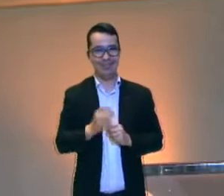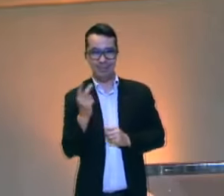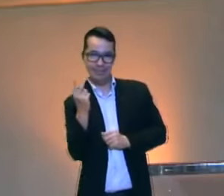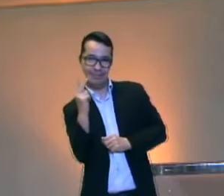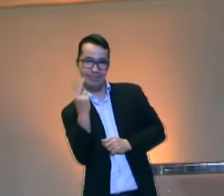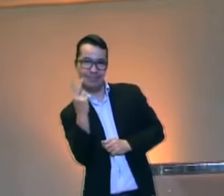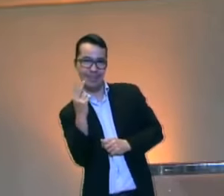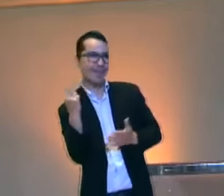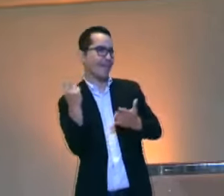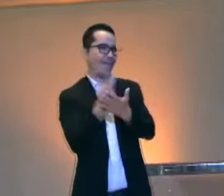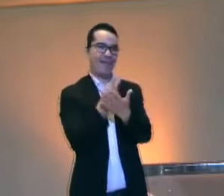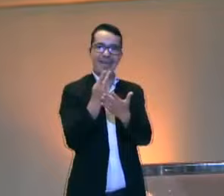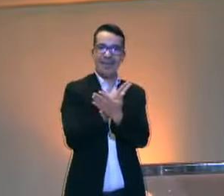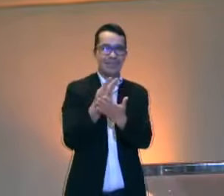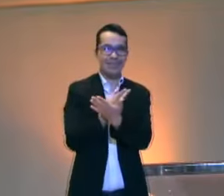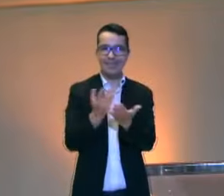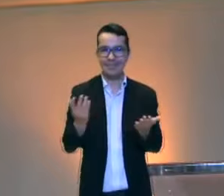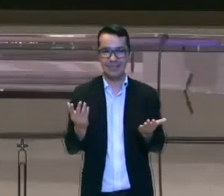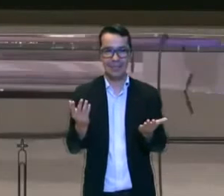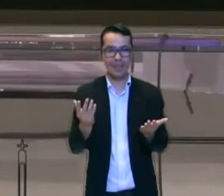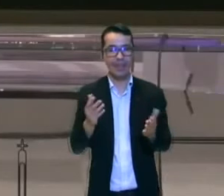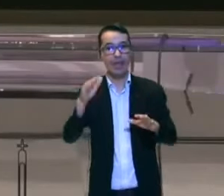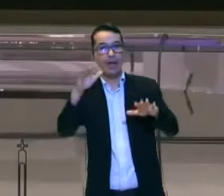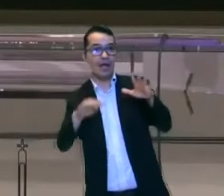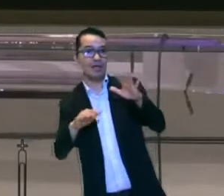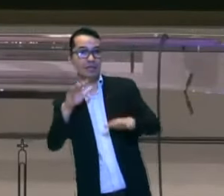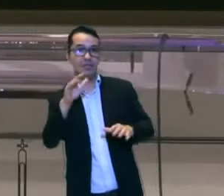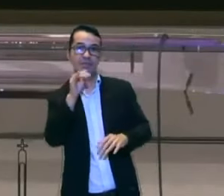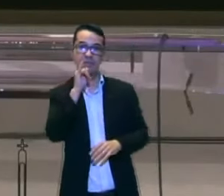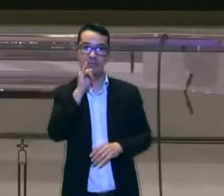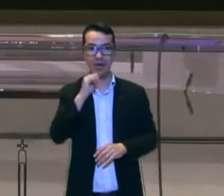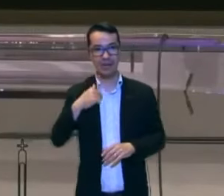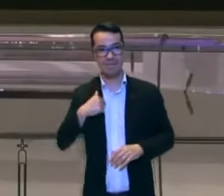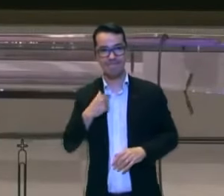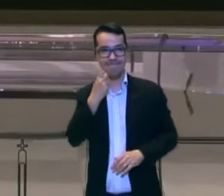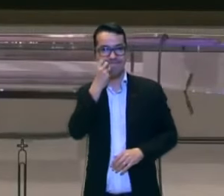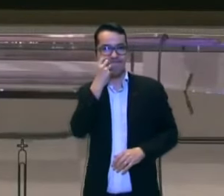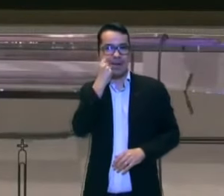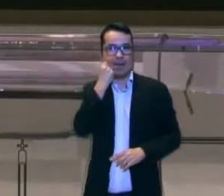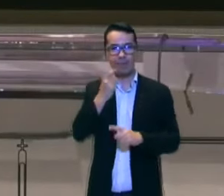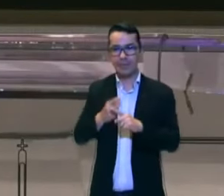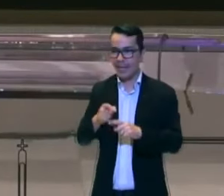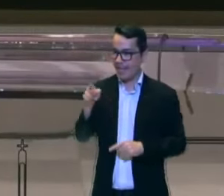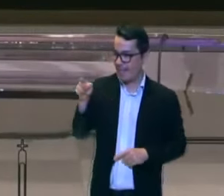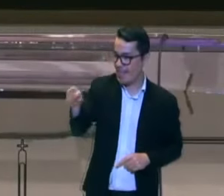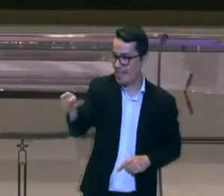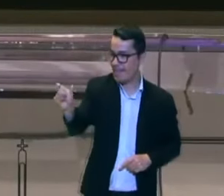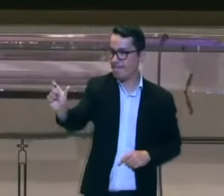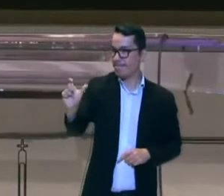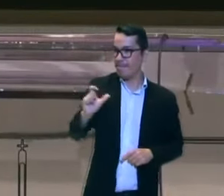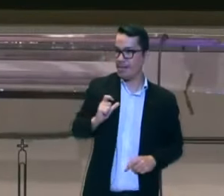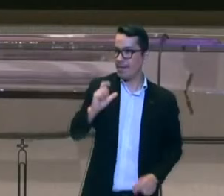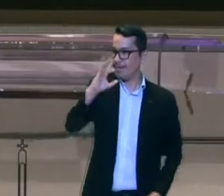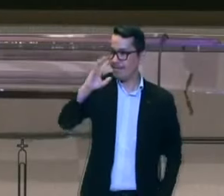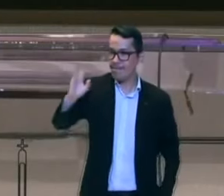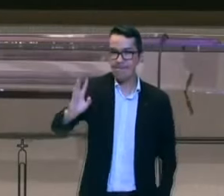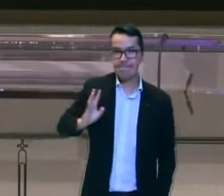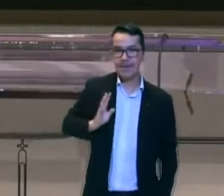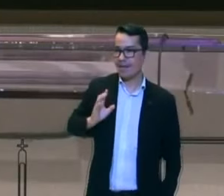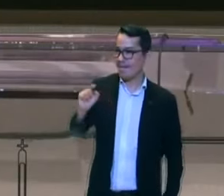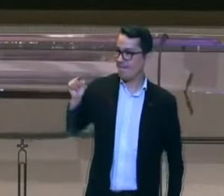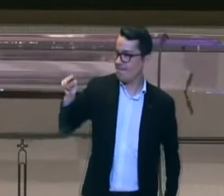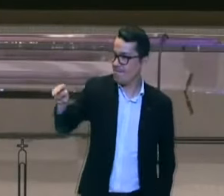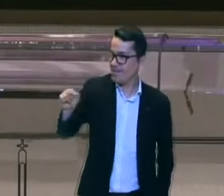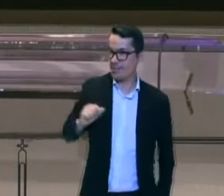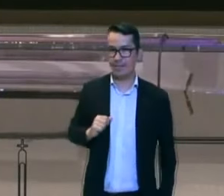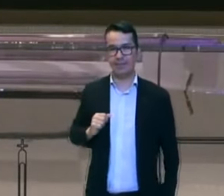machucou, ele me ofendeu, ele me fez mal. Quantas vezes eu já falei, já ouvi gente falar: você não sabe o